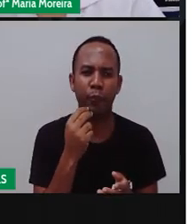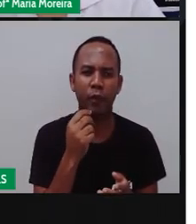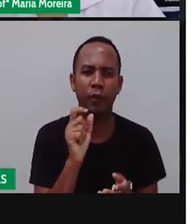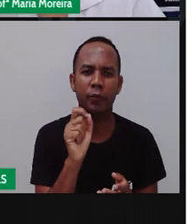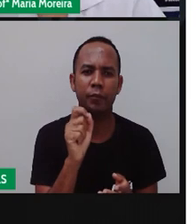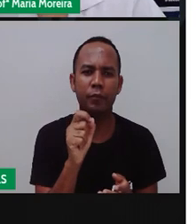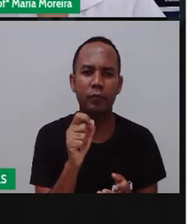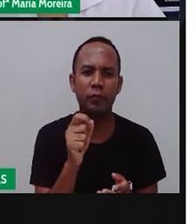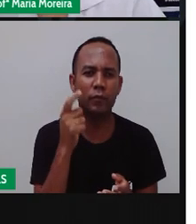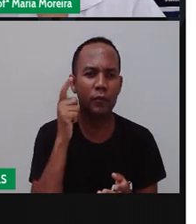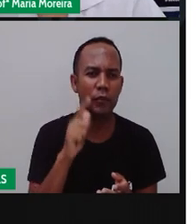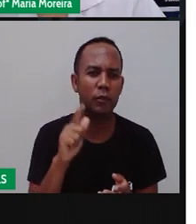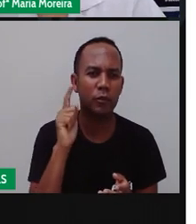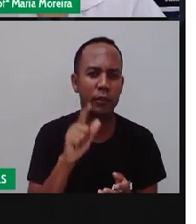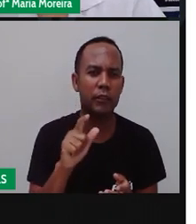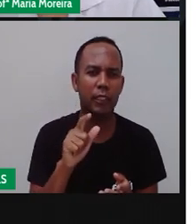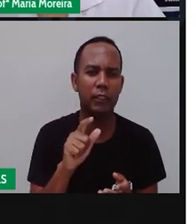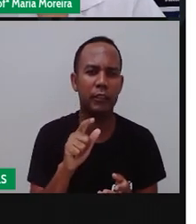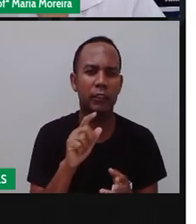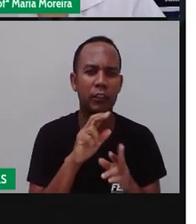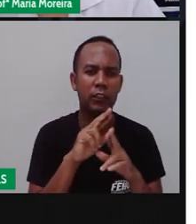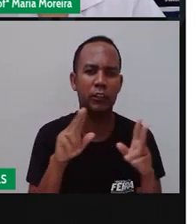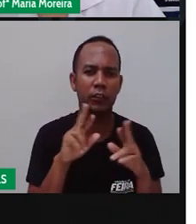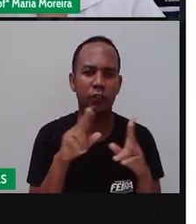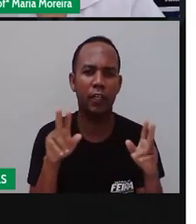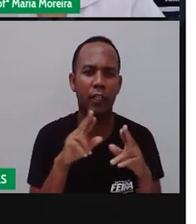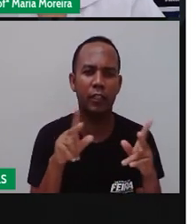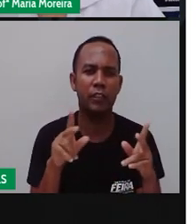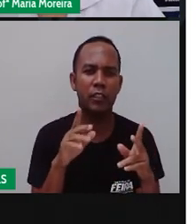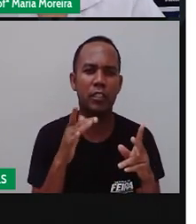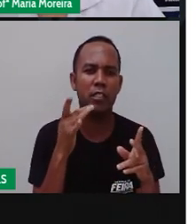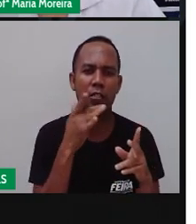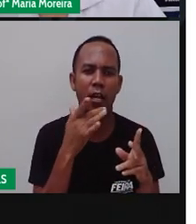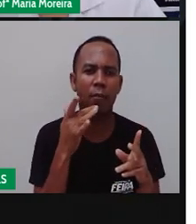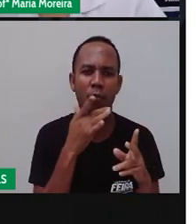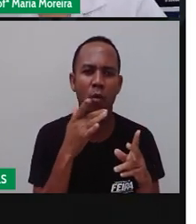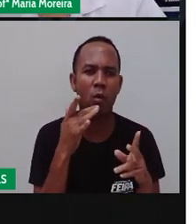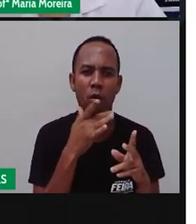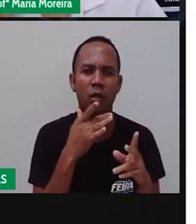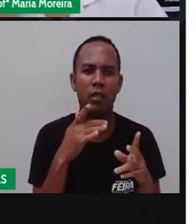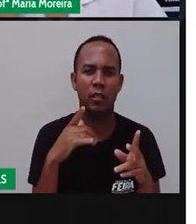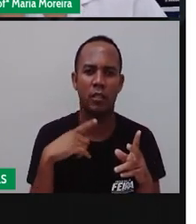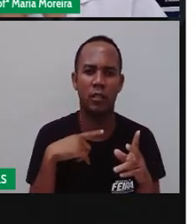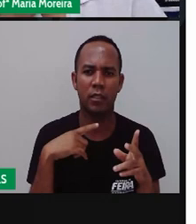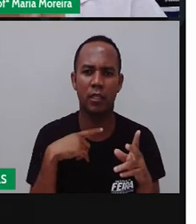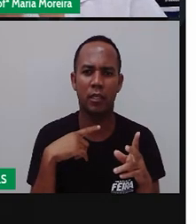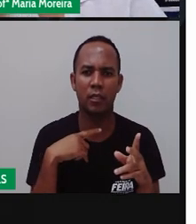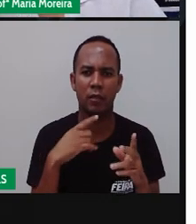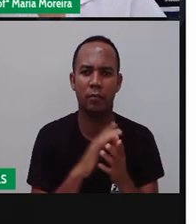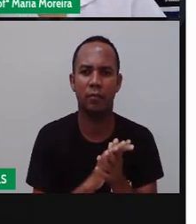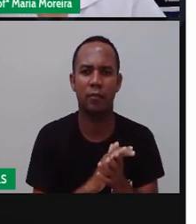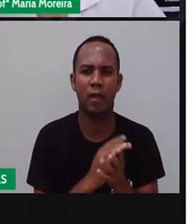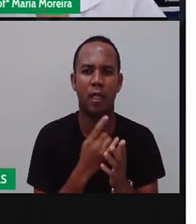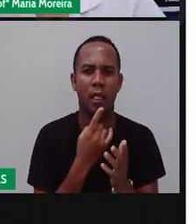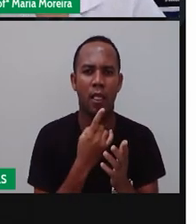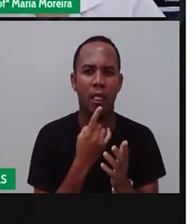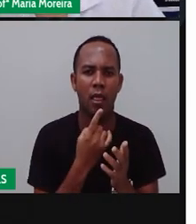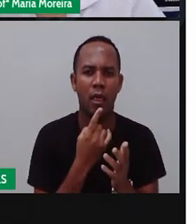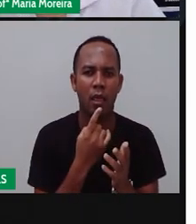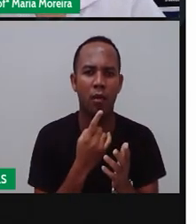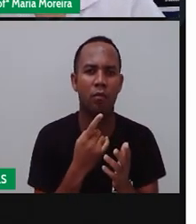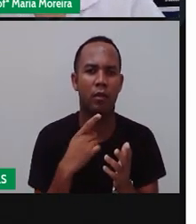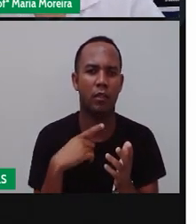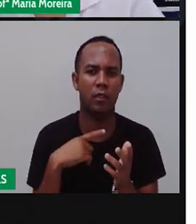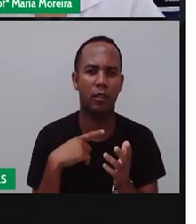nos permitem identificar os diferentes tipos de sabores. Então, ó, a nossa língua é o que identifica o